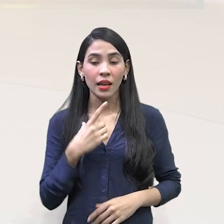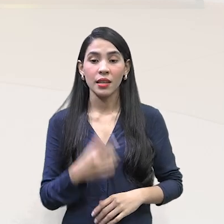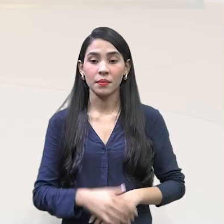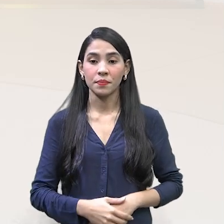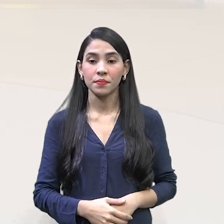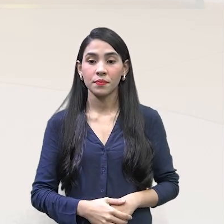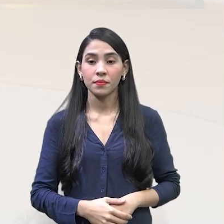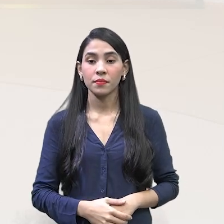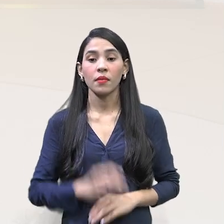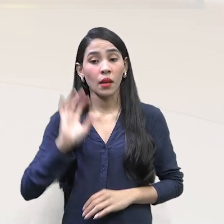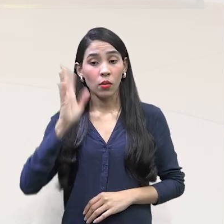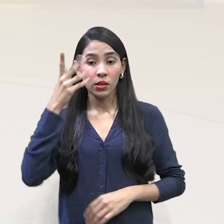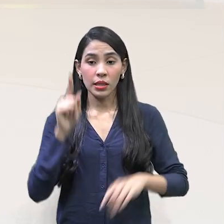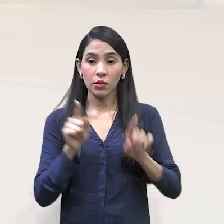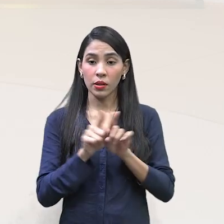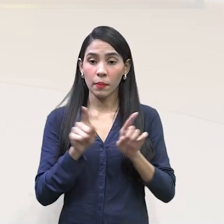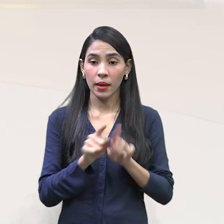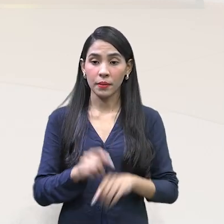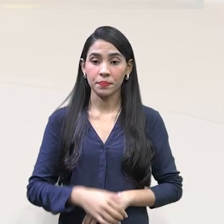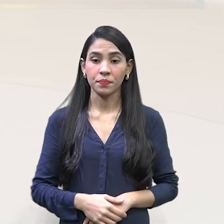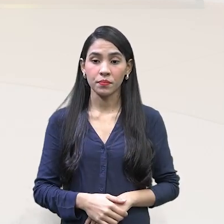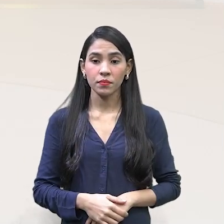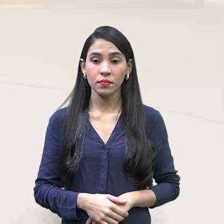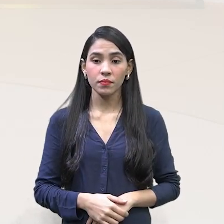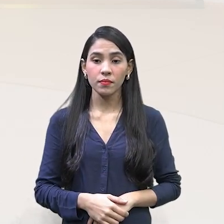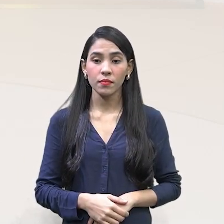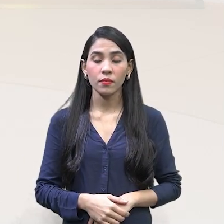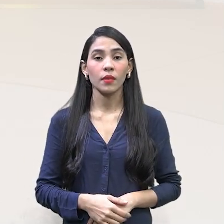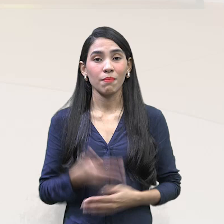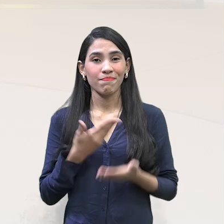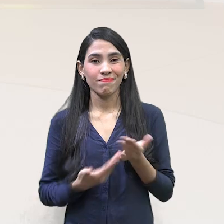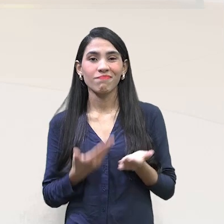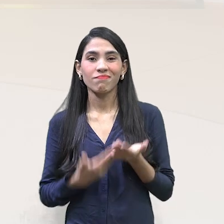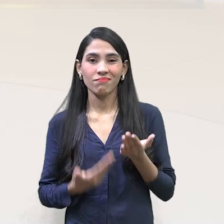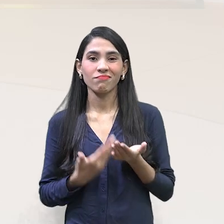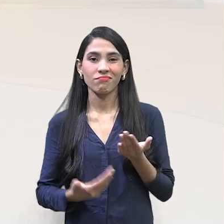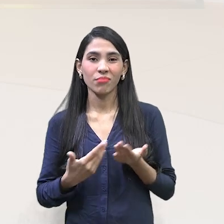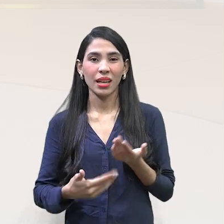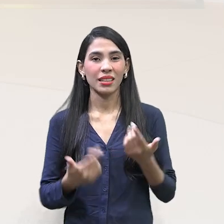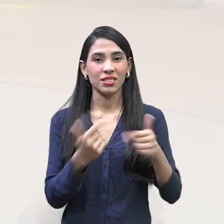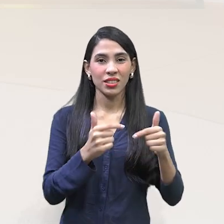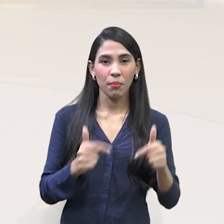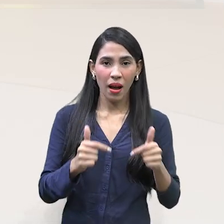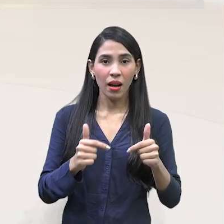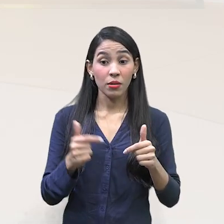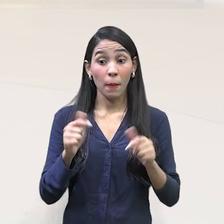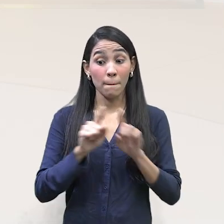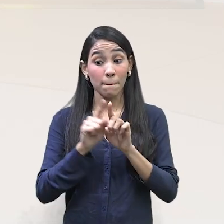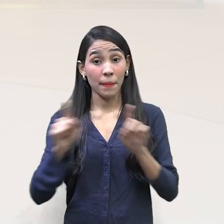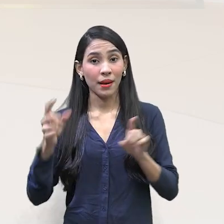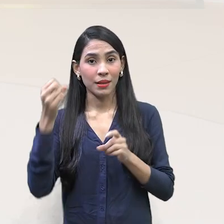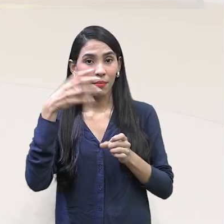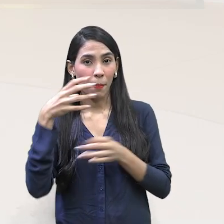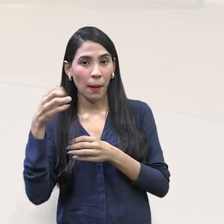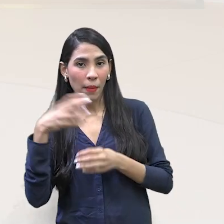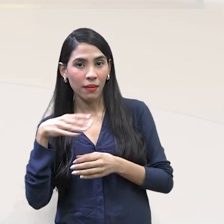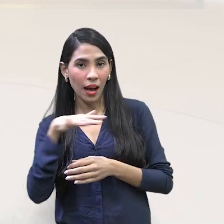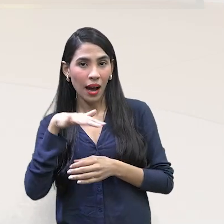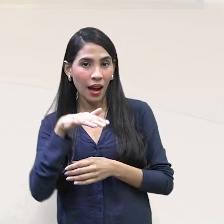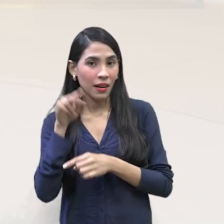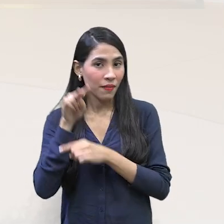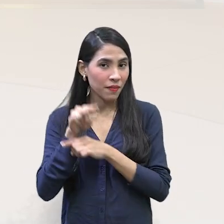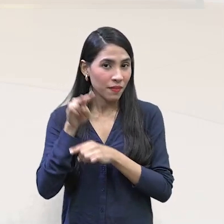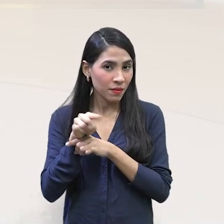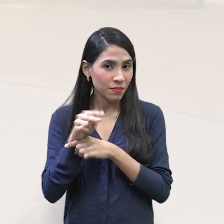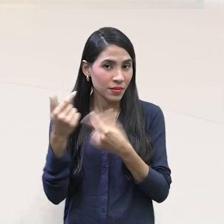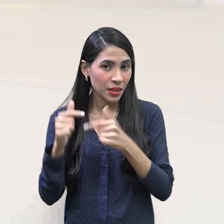quais está acontecendo, então, a perda, né, desses empregos e estão surgindo esses novos empregos. Ou melhor,